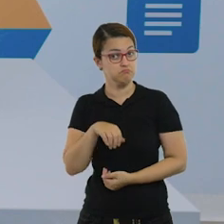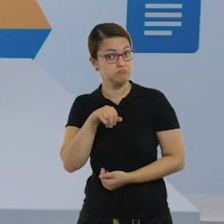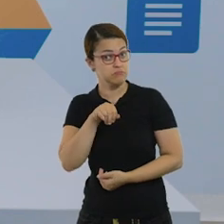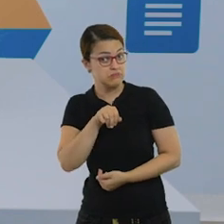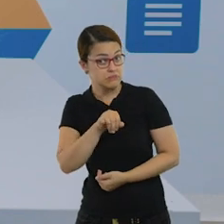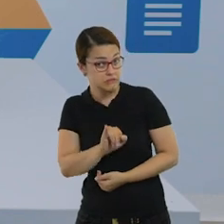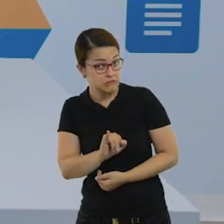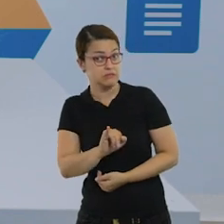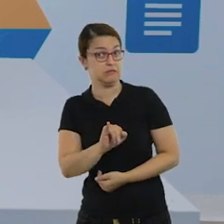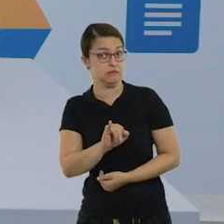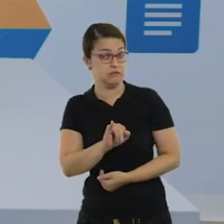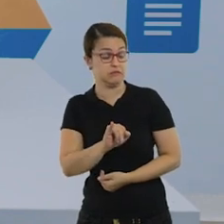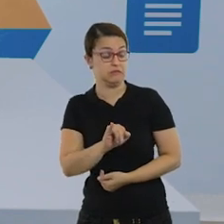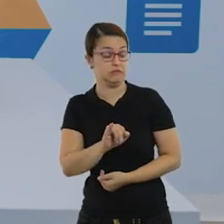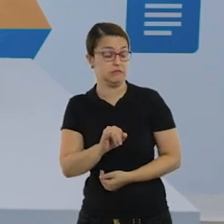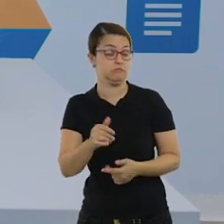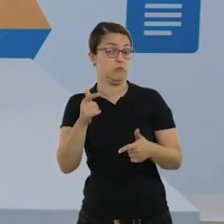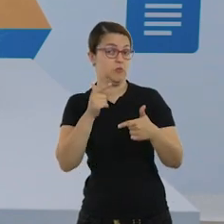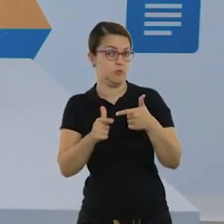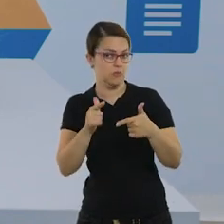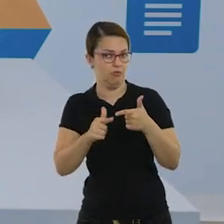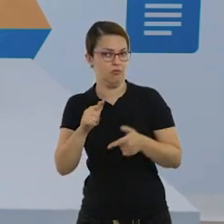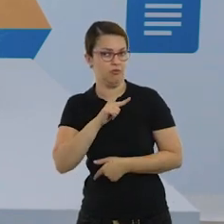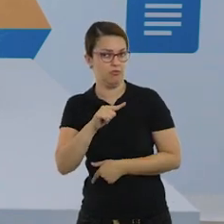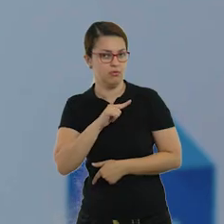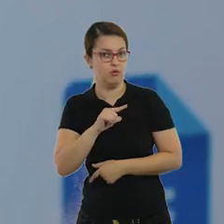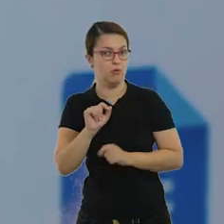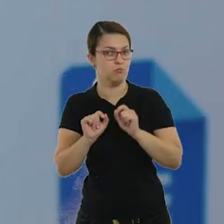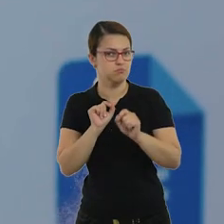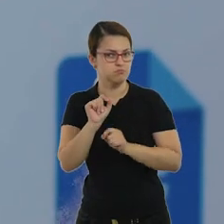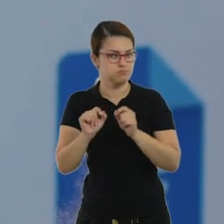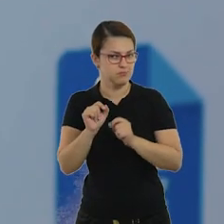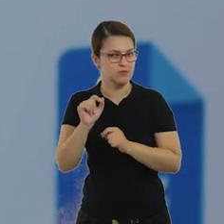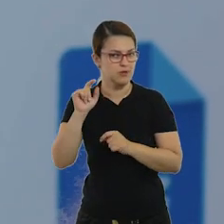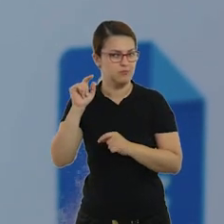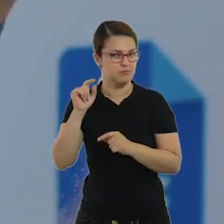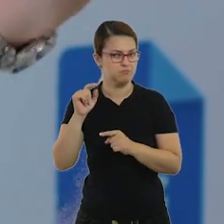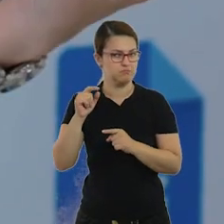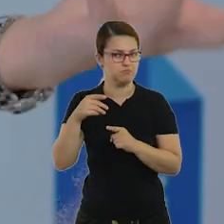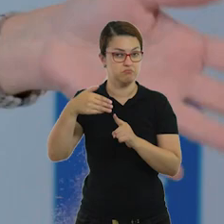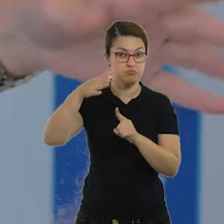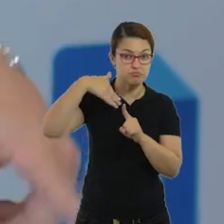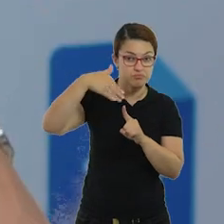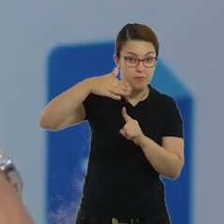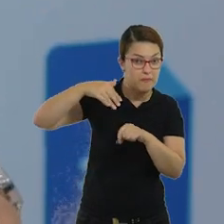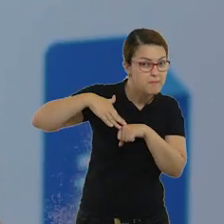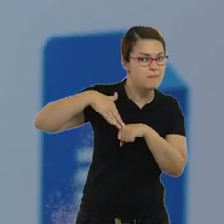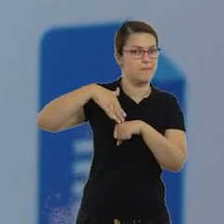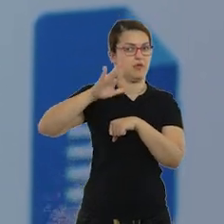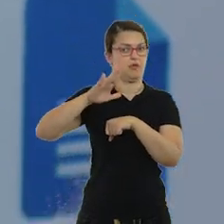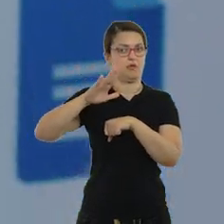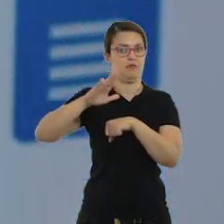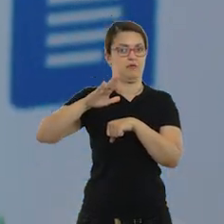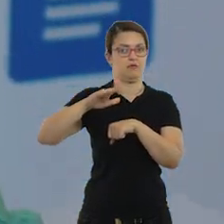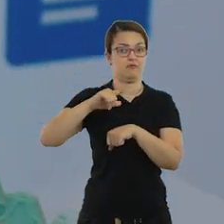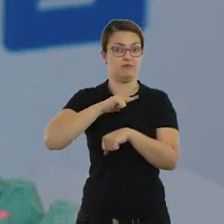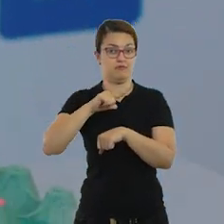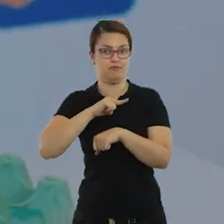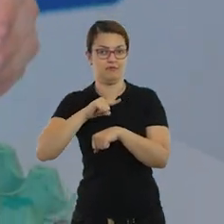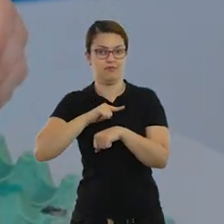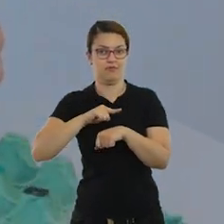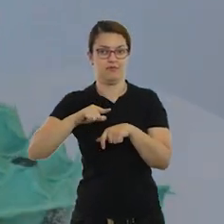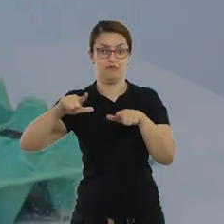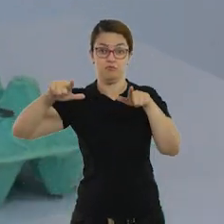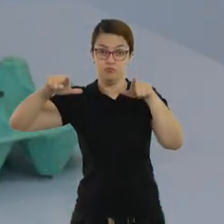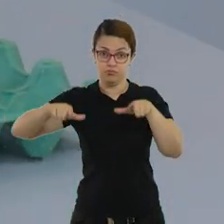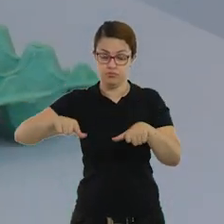quiser problematizar, que é sempre bom, você pinta alguns cotonetes a mais do que você colocou na caixinha. Então ele